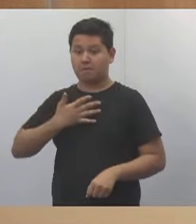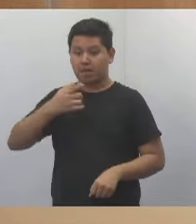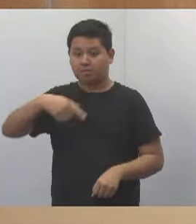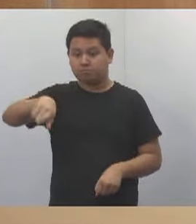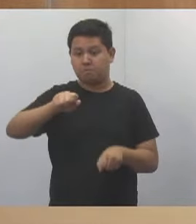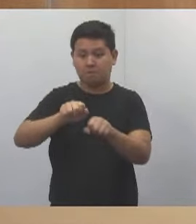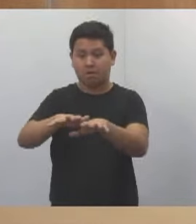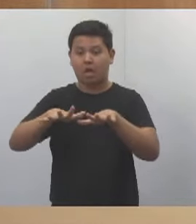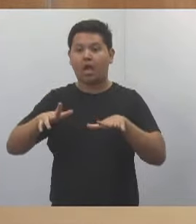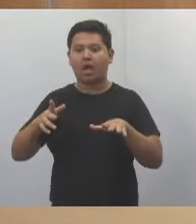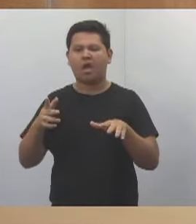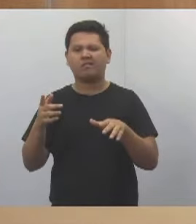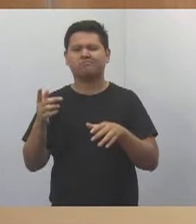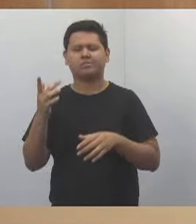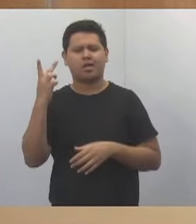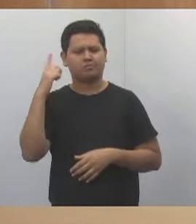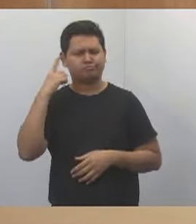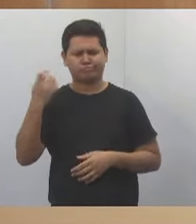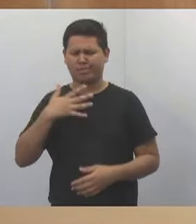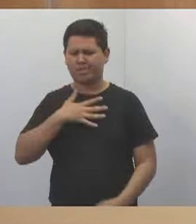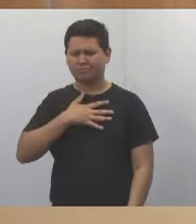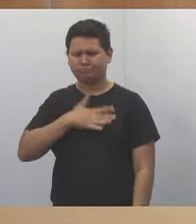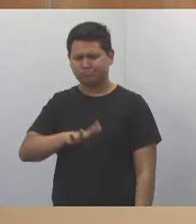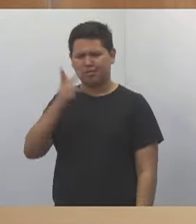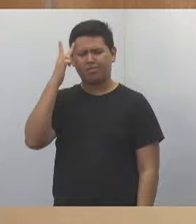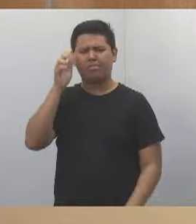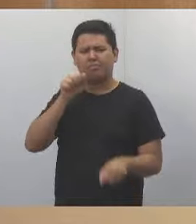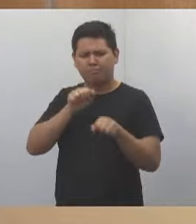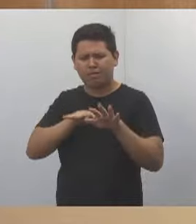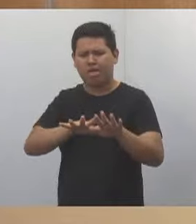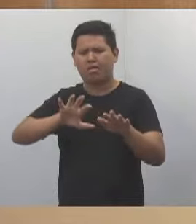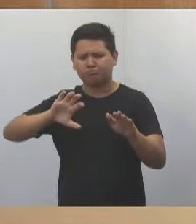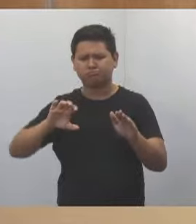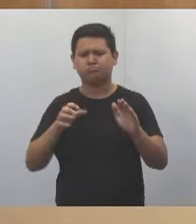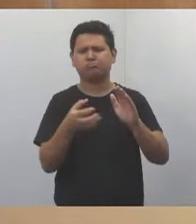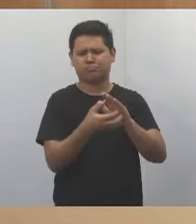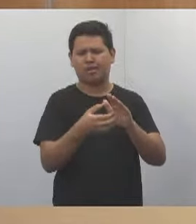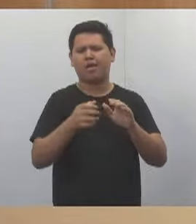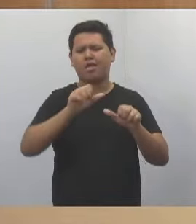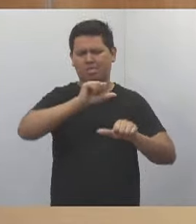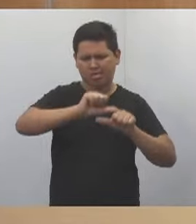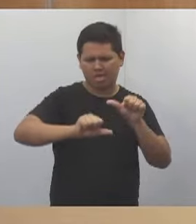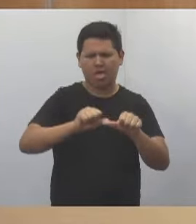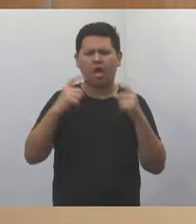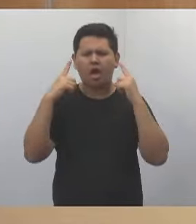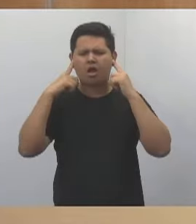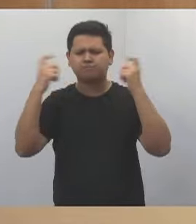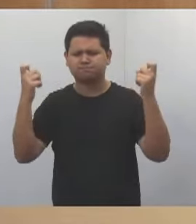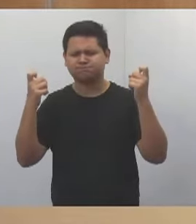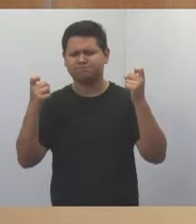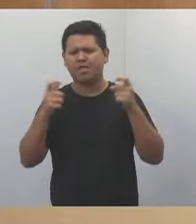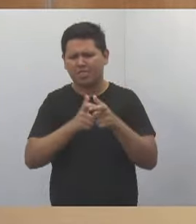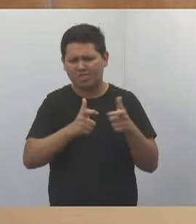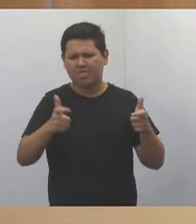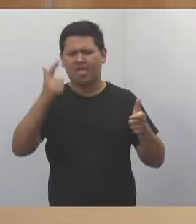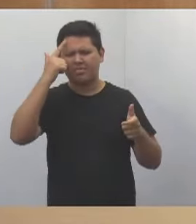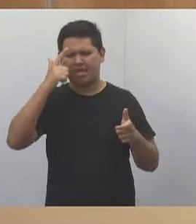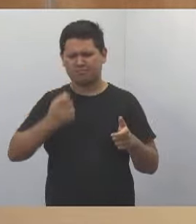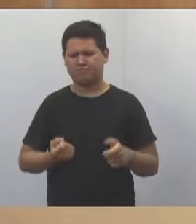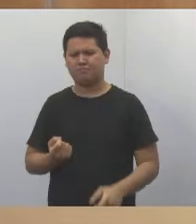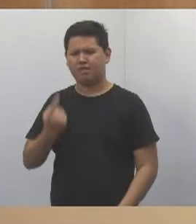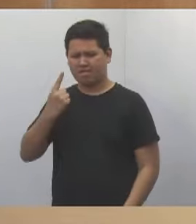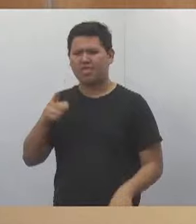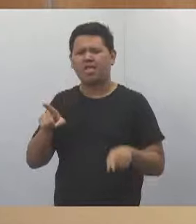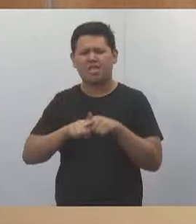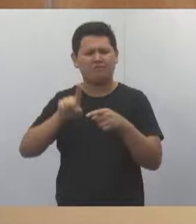ruas com um desagradável barulho de um escapamento adulterado. Ruído demais incomoda e pode